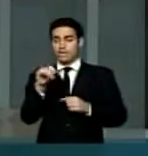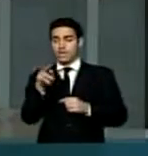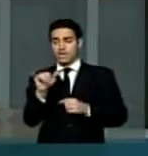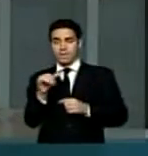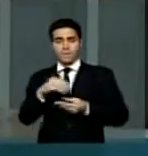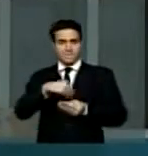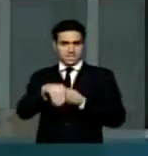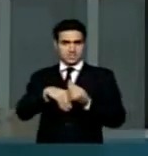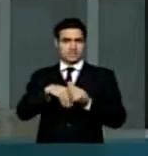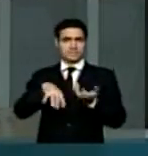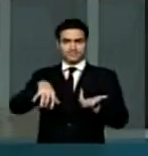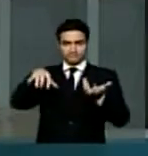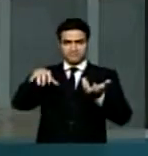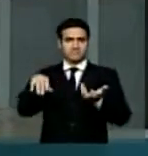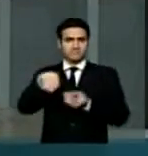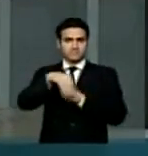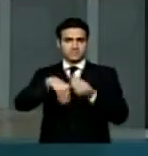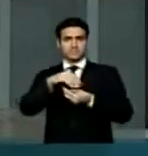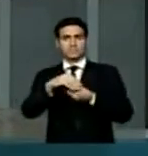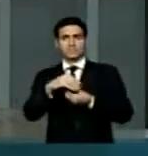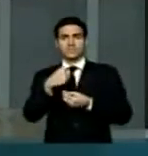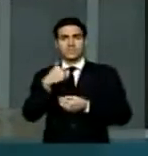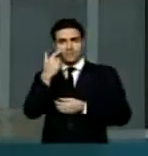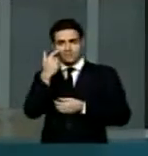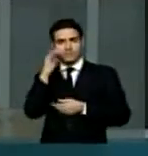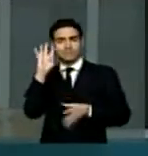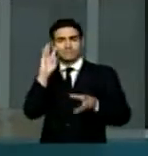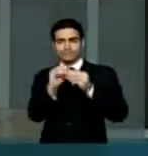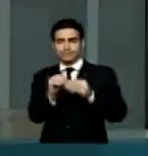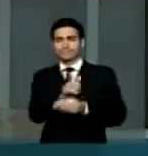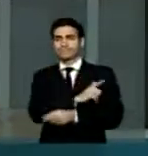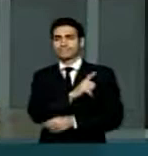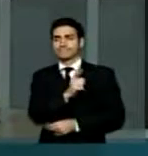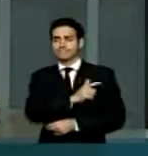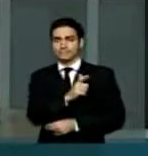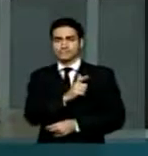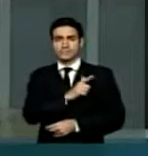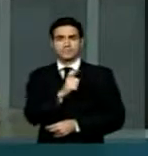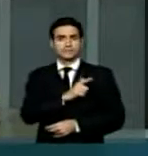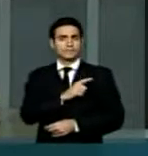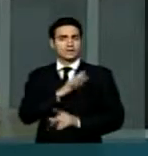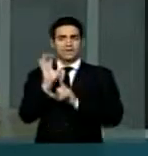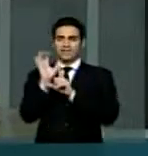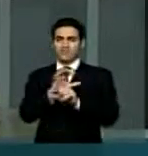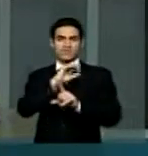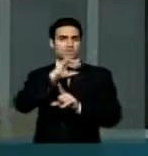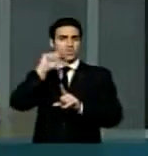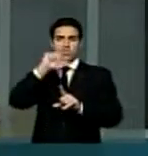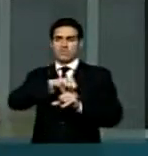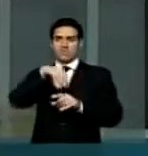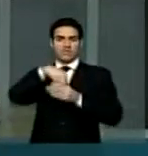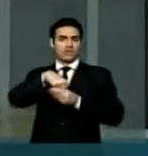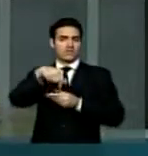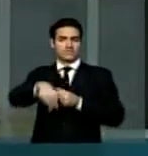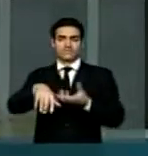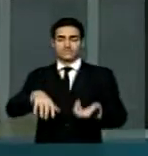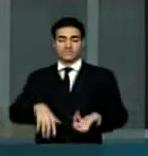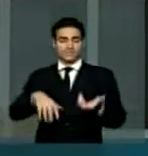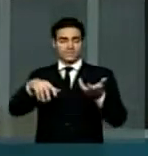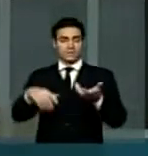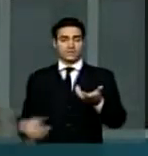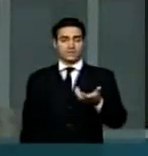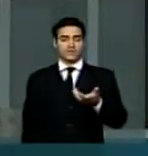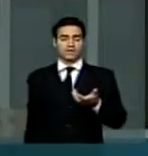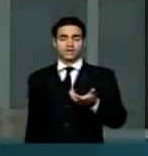vê o nível dos tentáculos que se estabeleceu sobre os poderes da República a partir